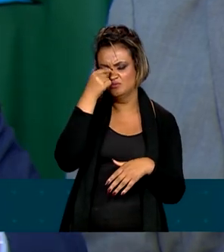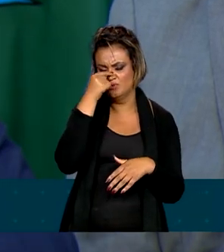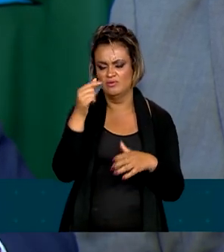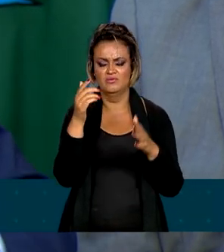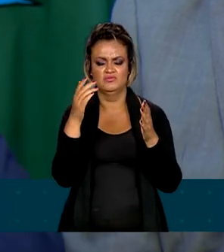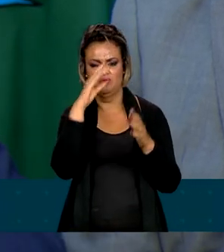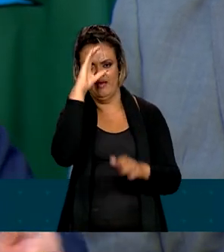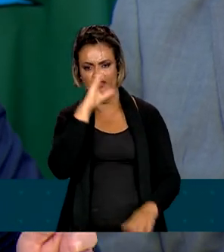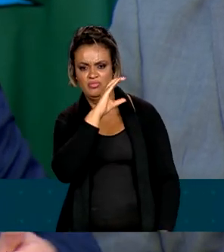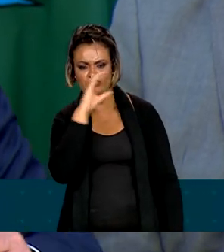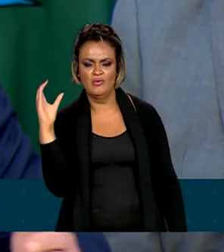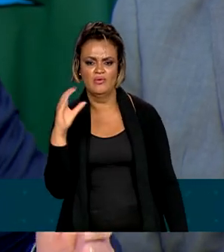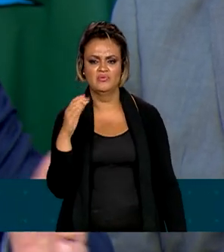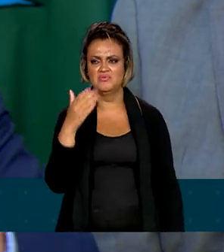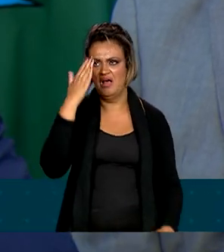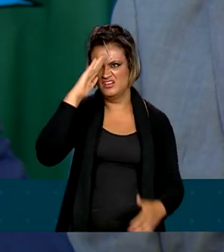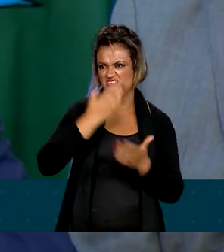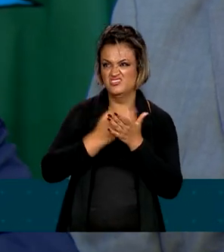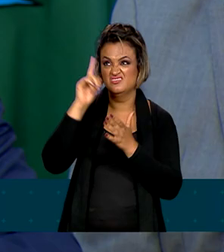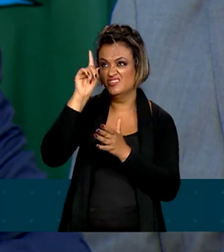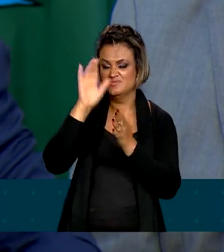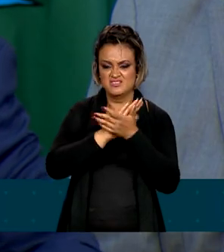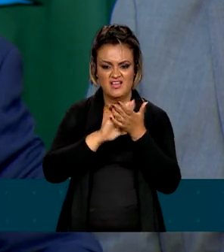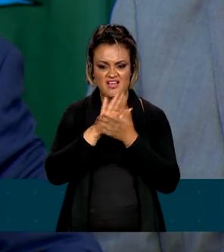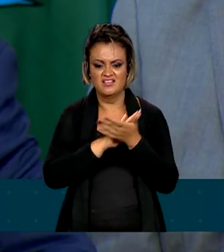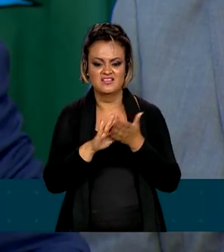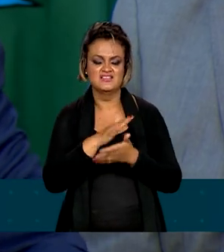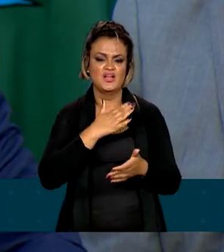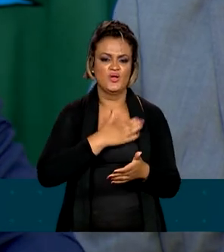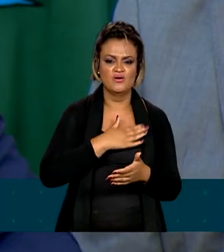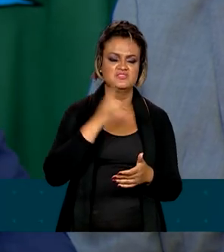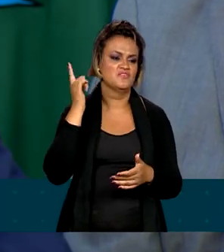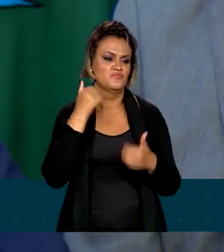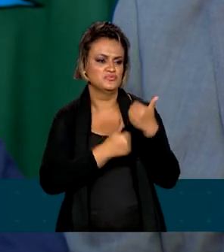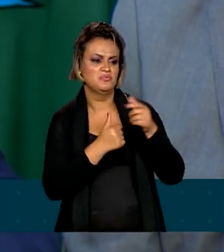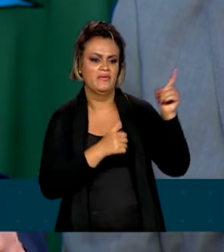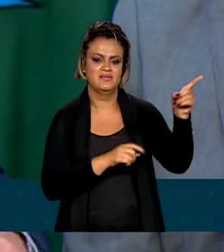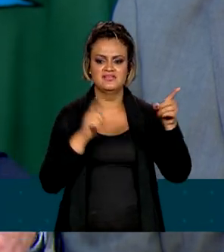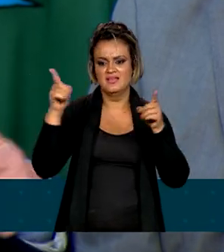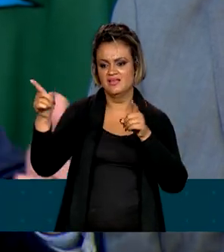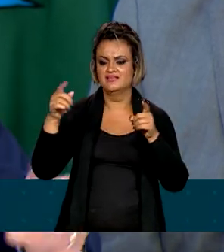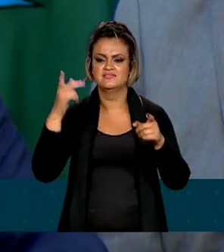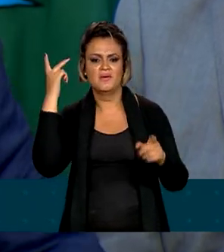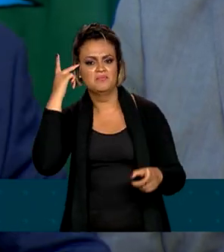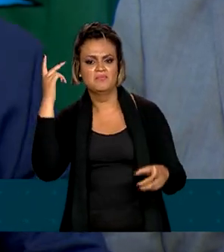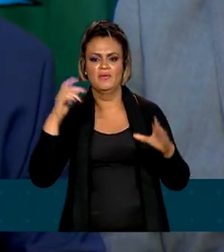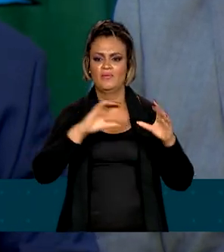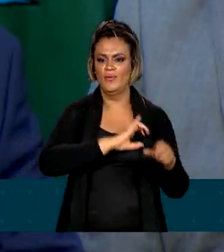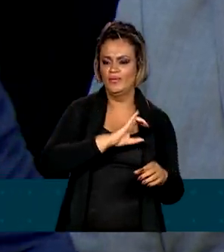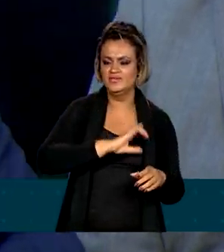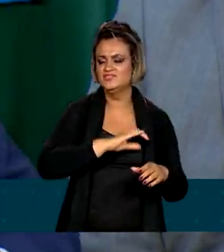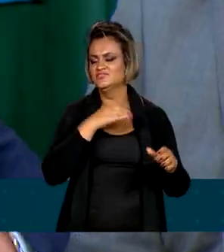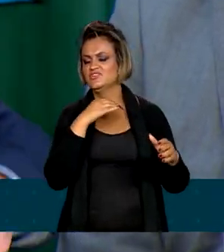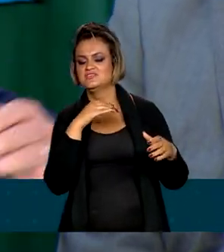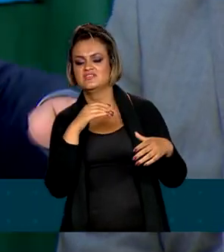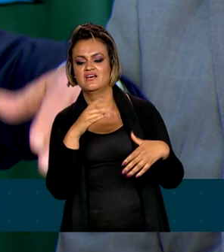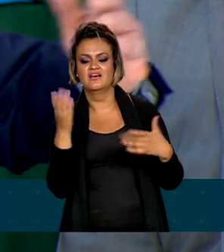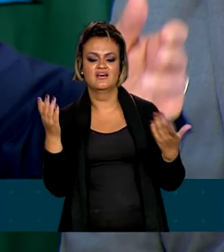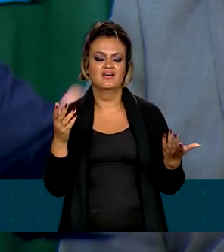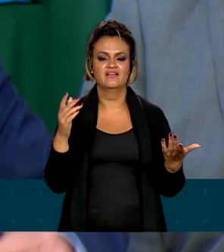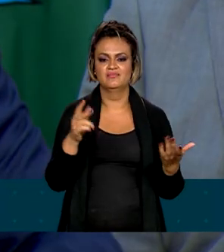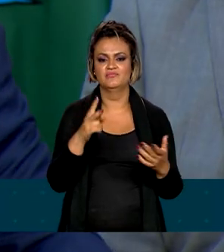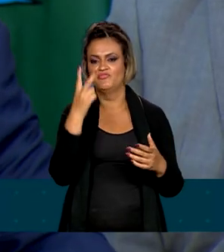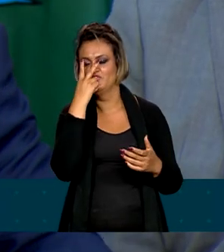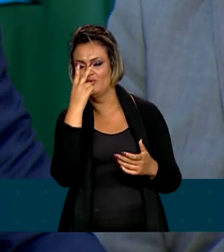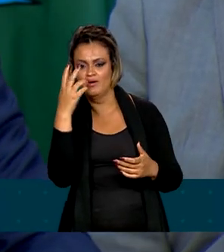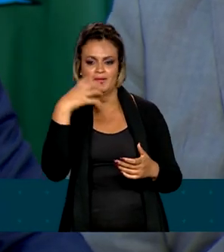não quero saber se ele é ateu, não quero saber se ele torce para o Náutico ou para o Sport, se torce para o São Paulo ou para o Corinthians, se torce para o Vitória ou